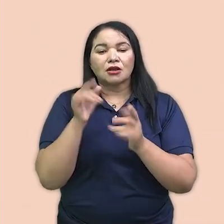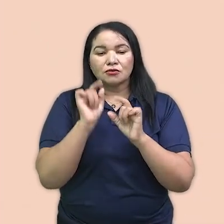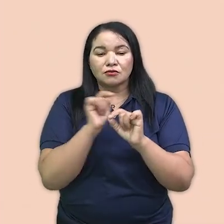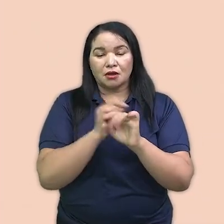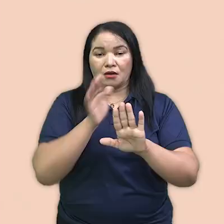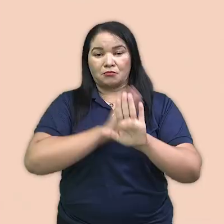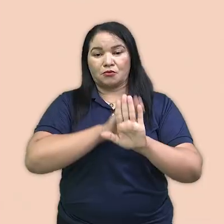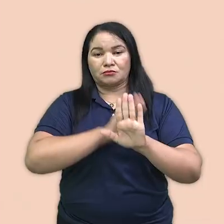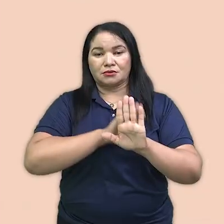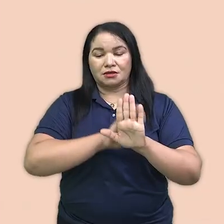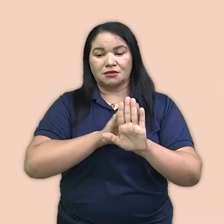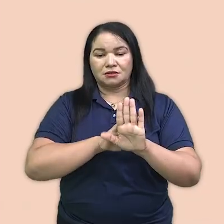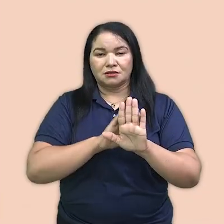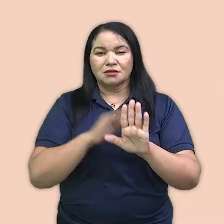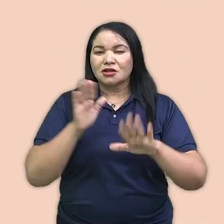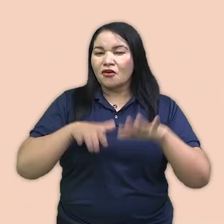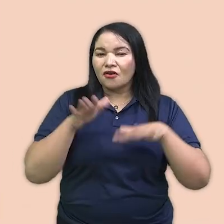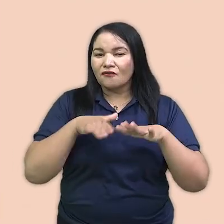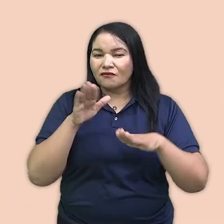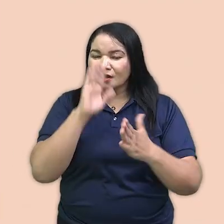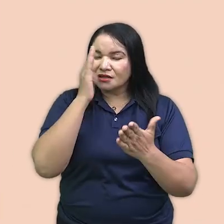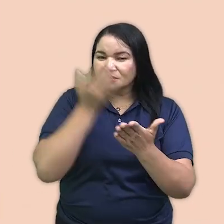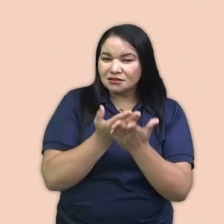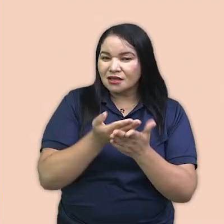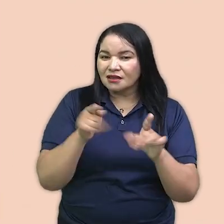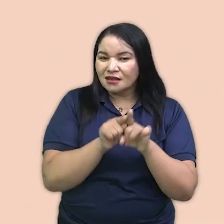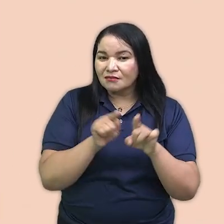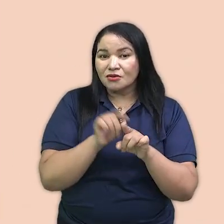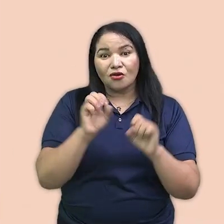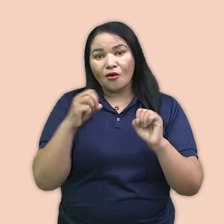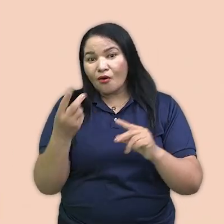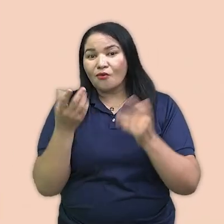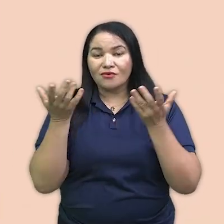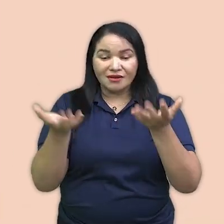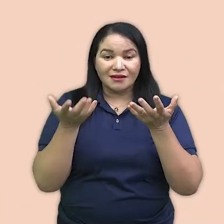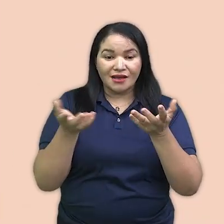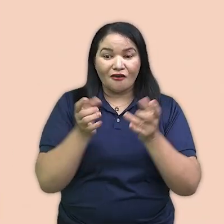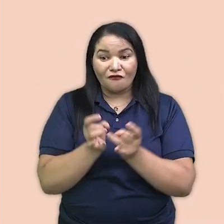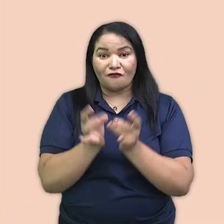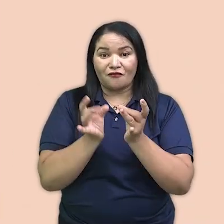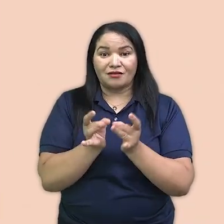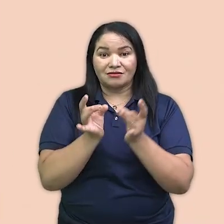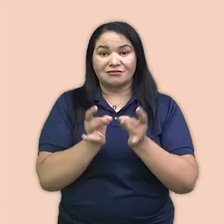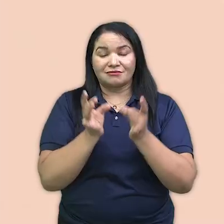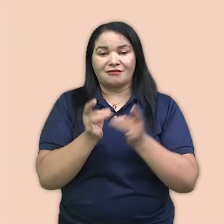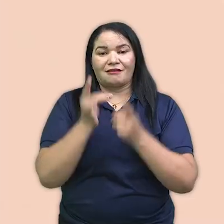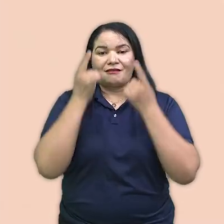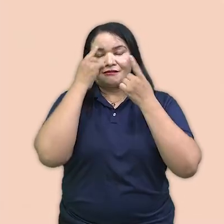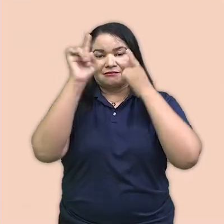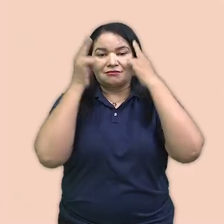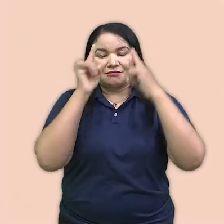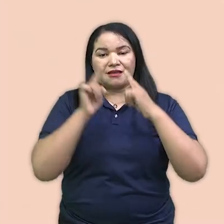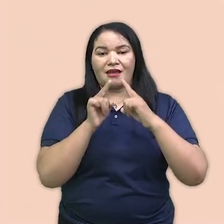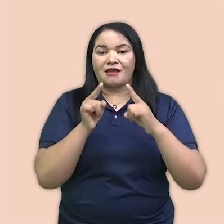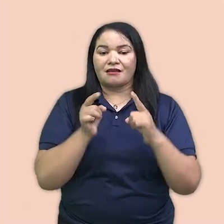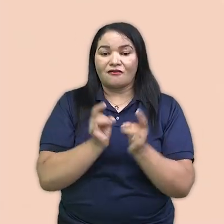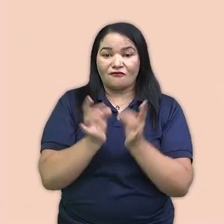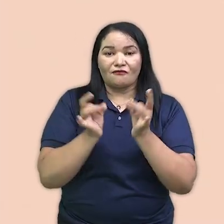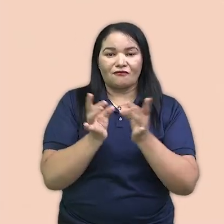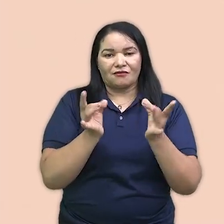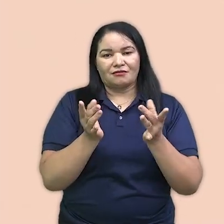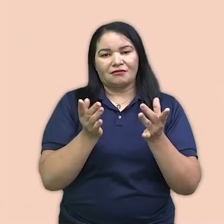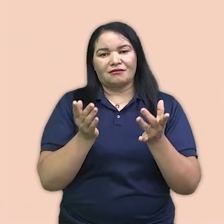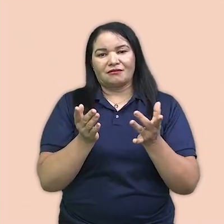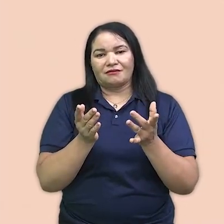uma ideologia por trás. Será que eu posso acreditar nela também? Ou ela está querendo vender alguma ideia para